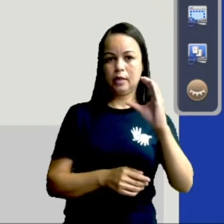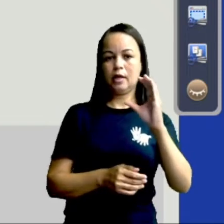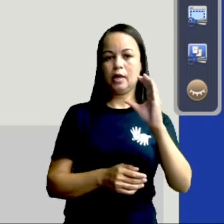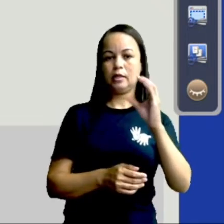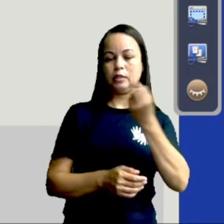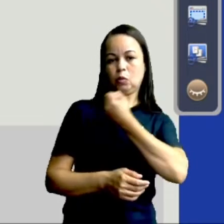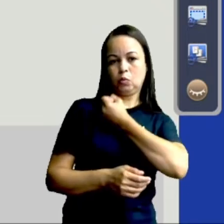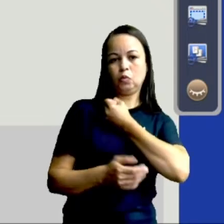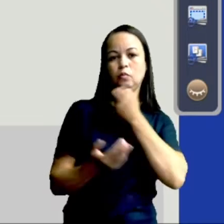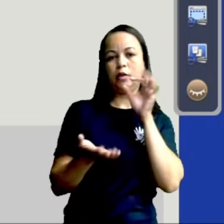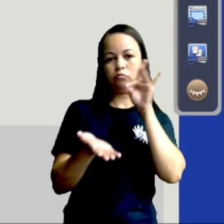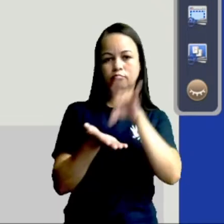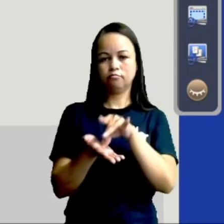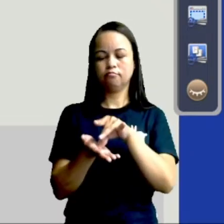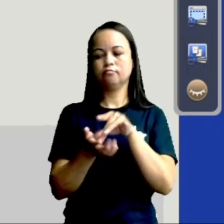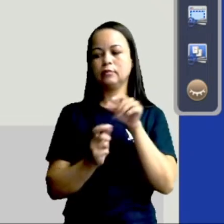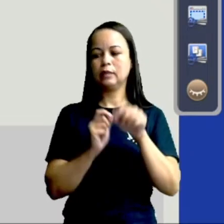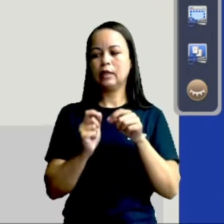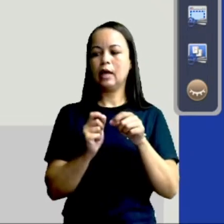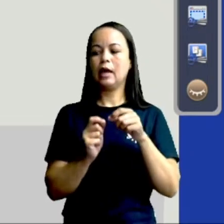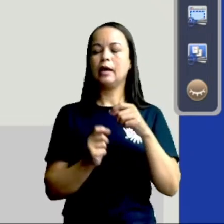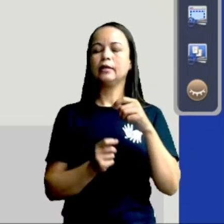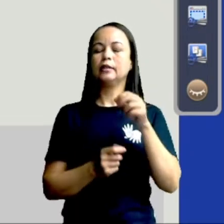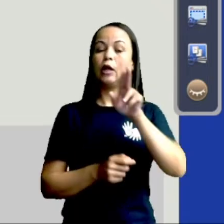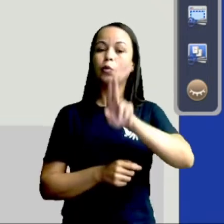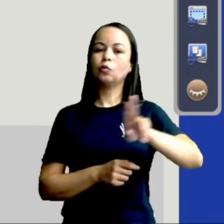reais e a gente chama de